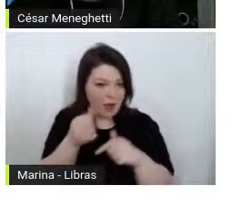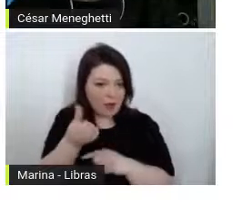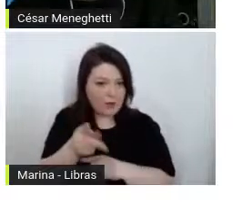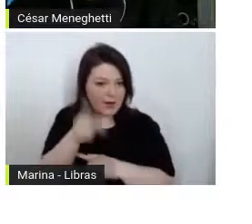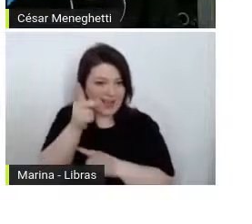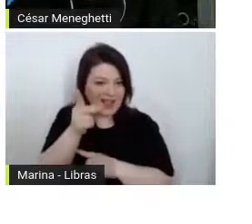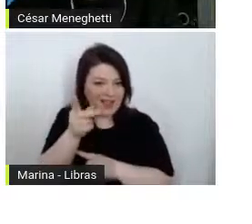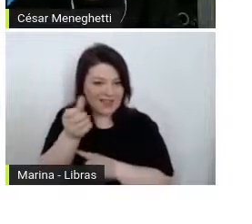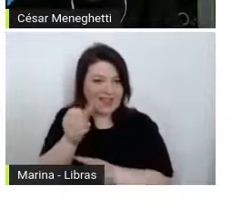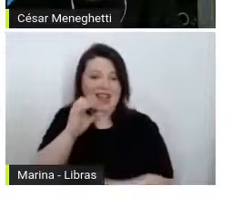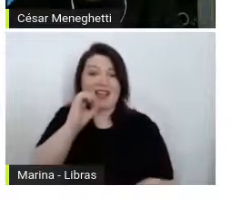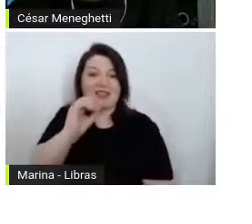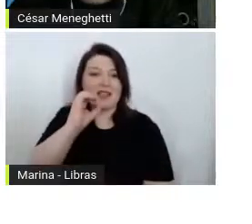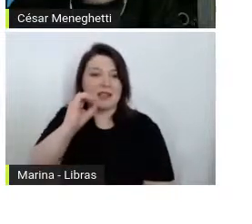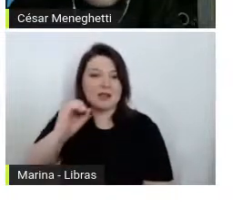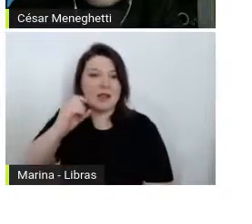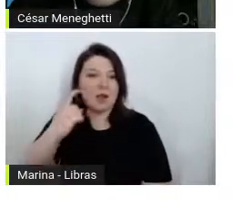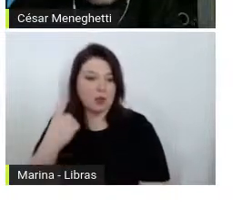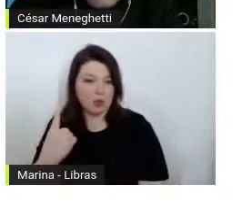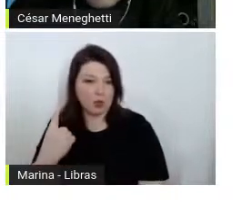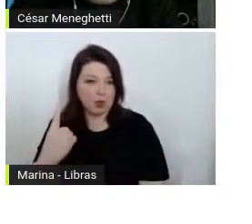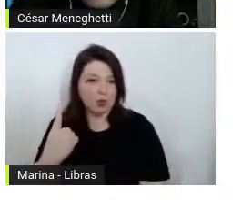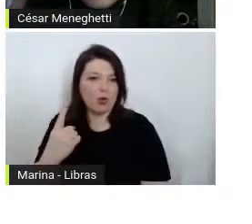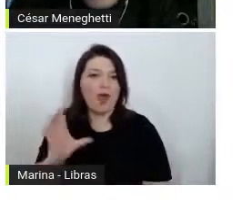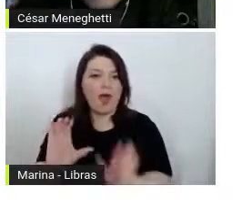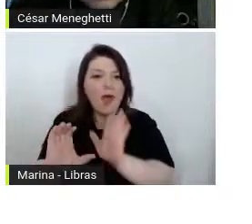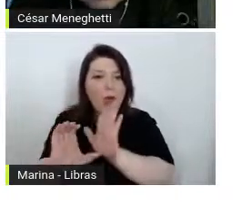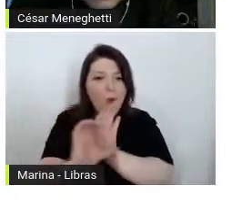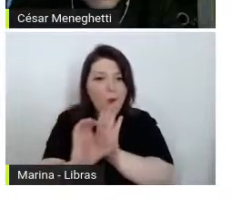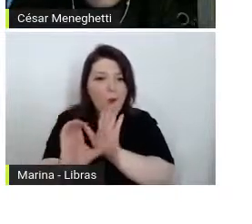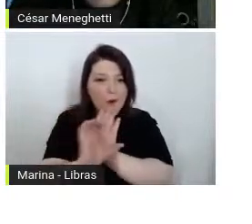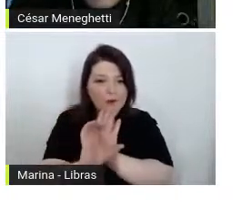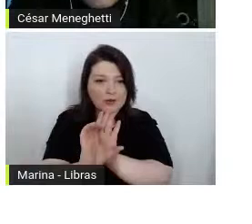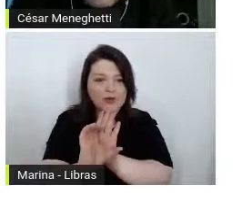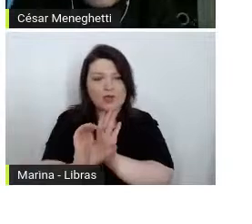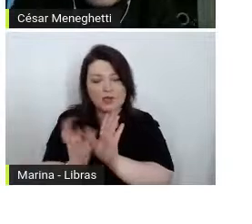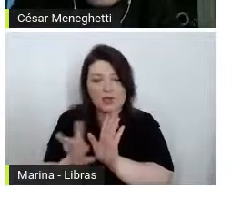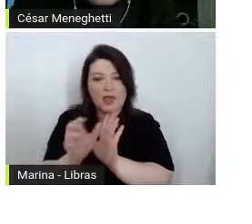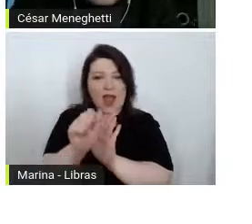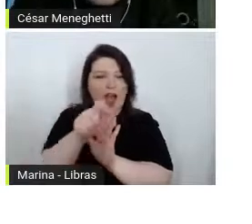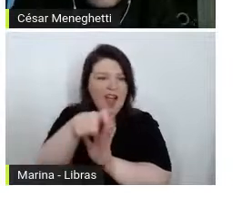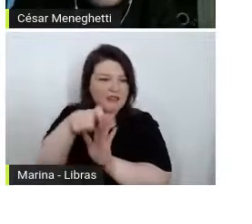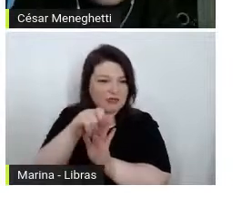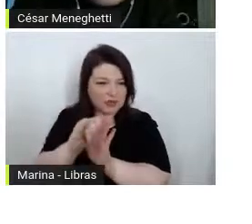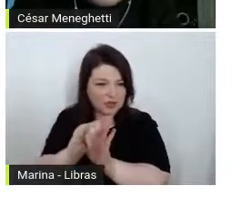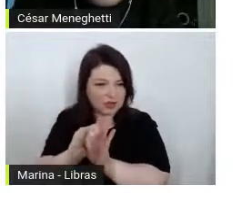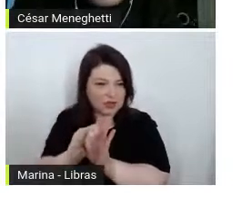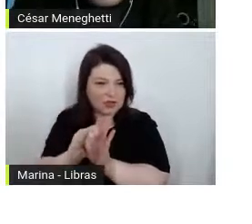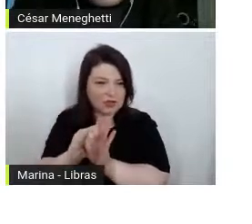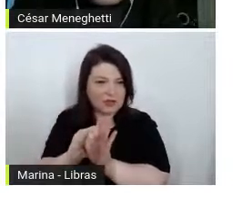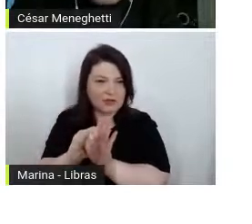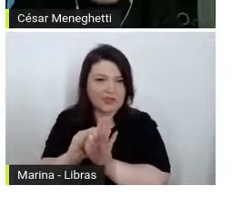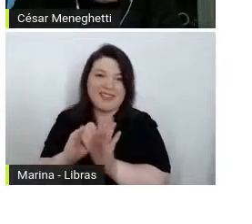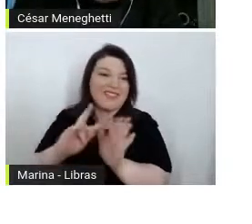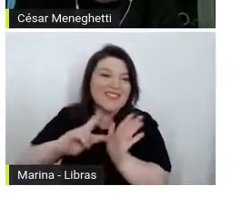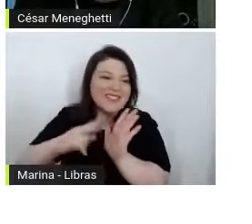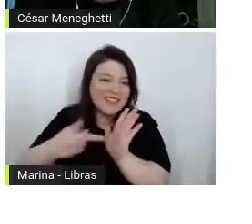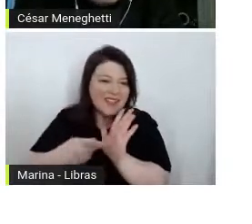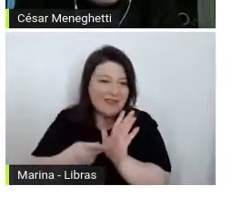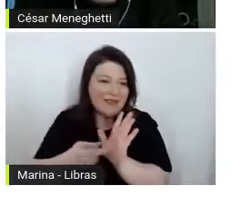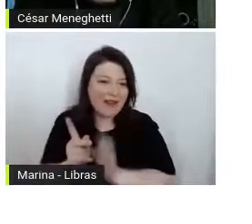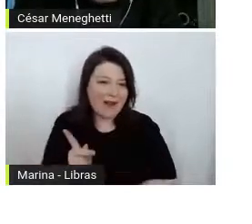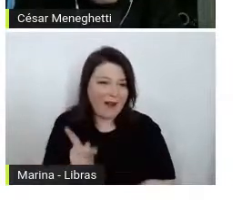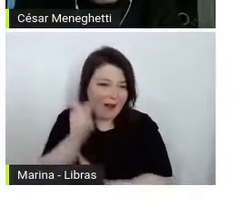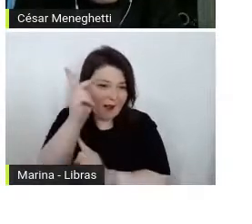É um número do código ASCII que quer dizer K.